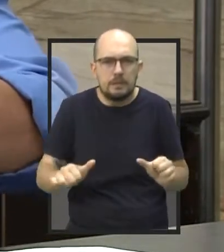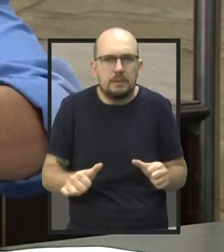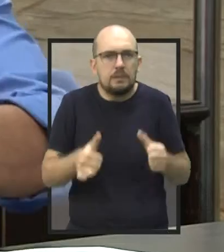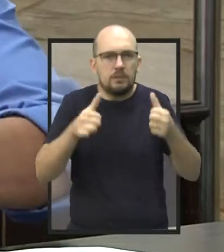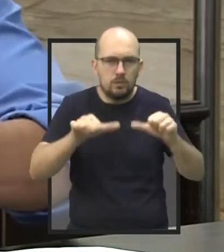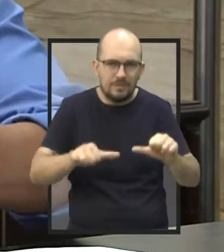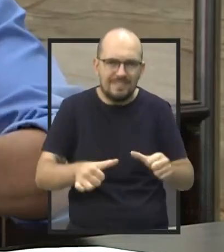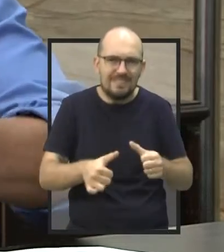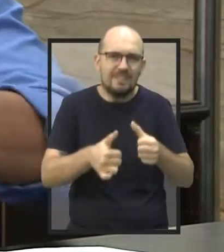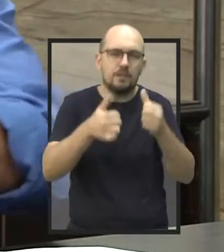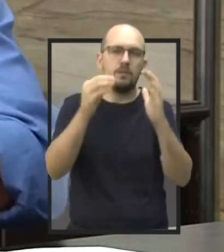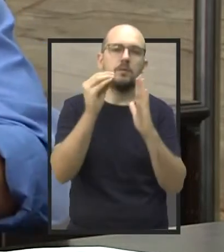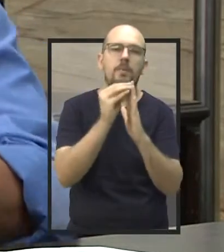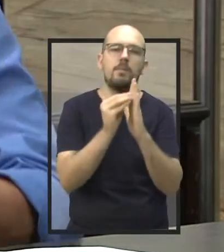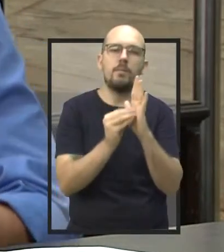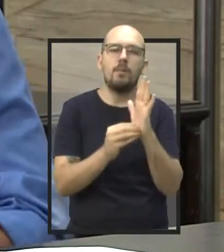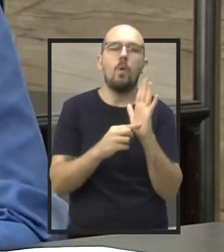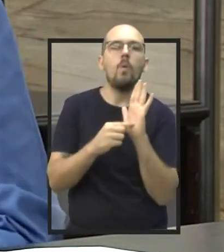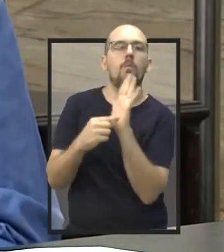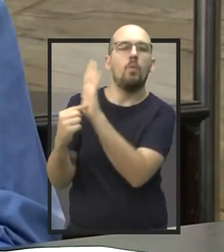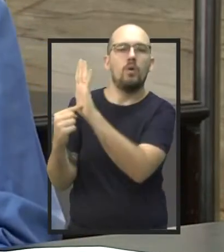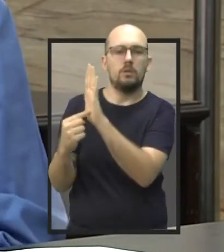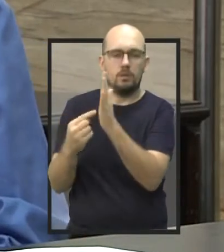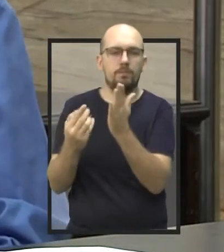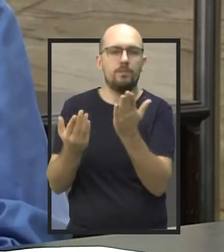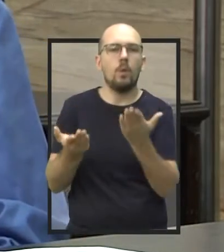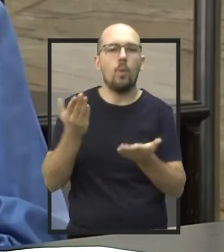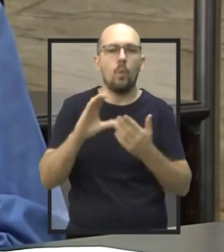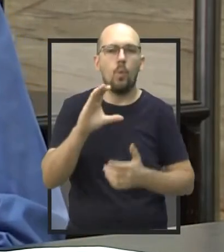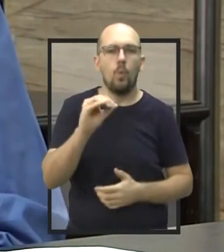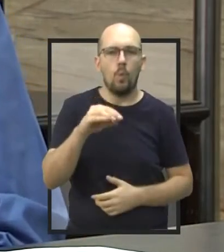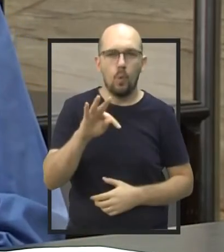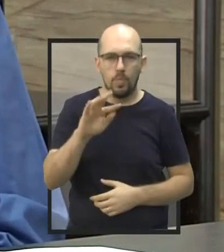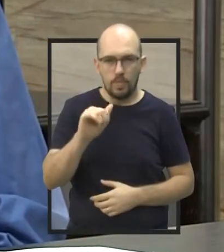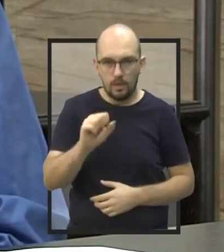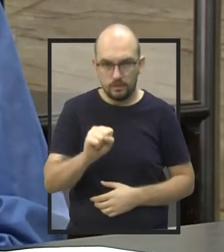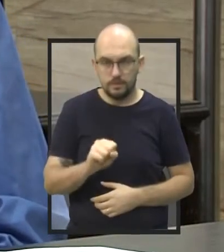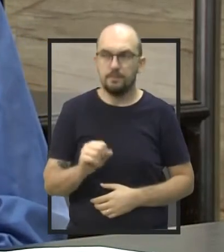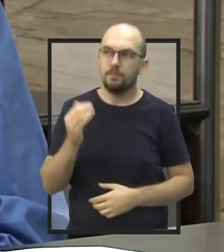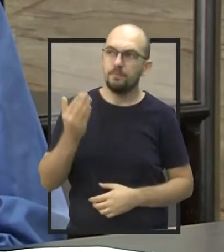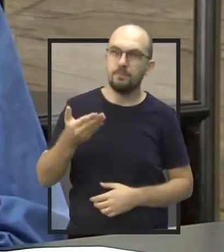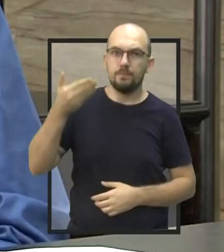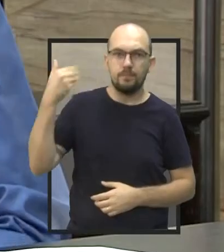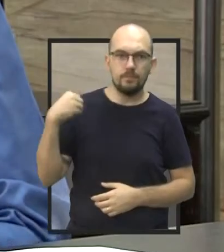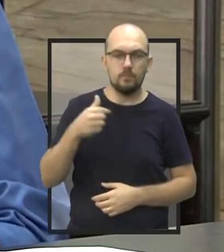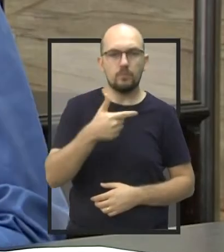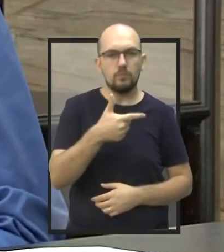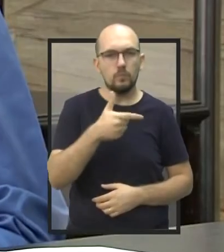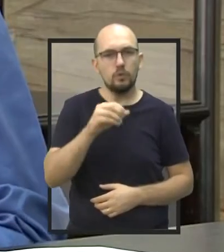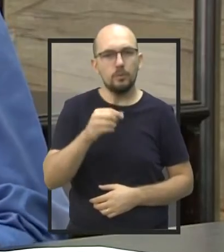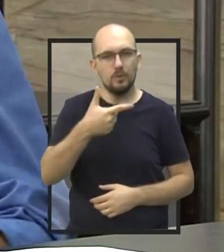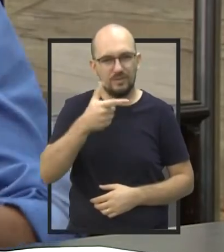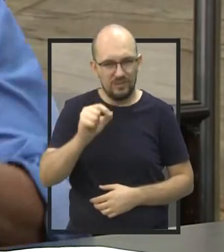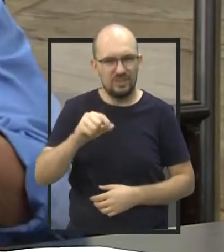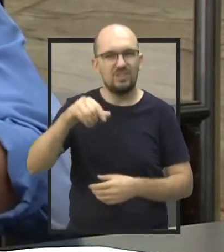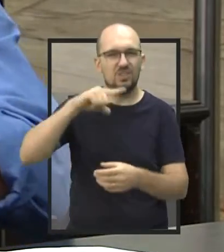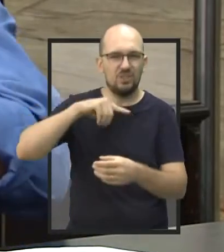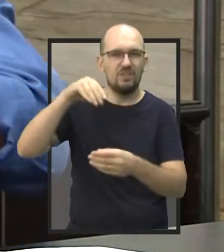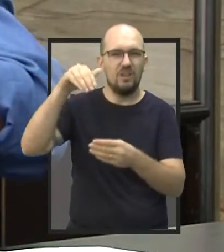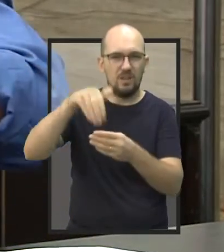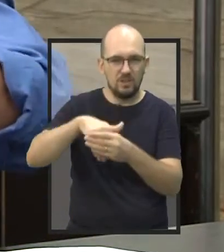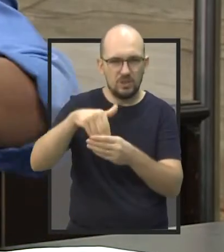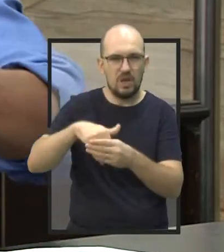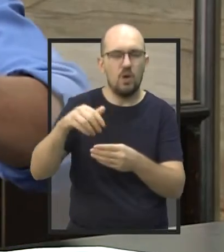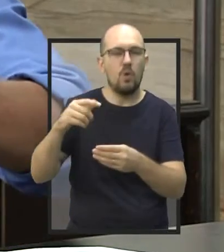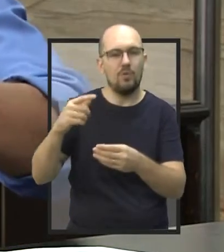essa prestação de contas com o município. Em 2020, por exemplo, teve a lei eleitoral, são proibidos